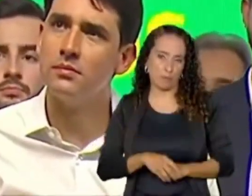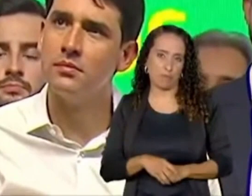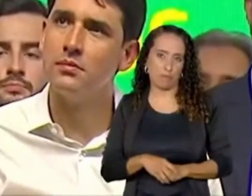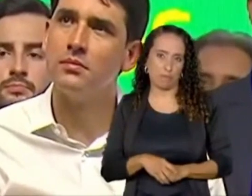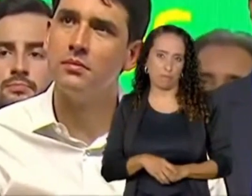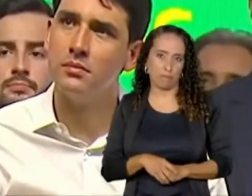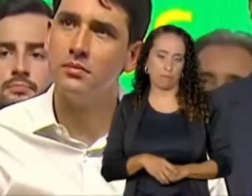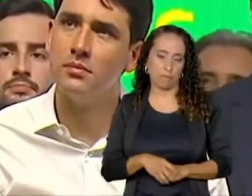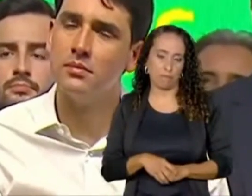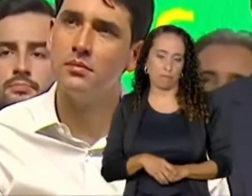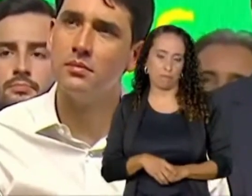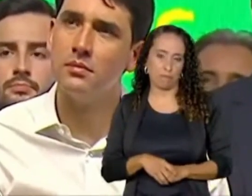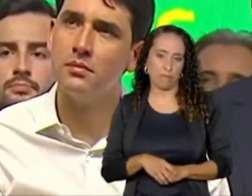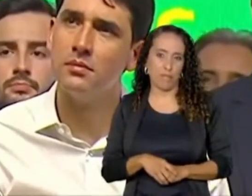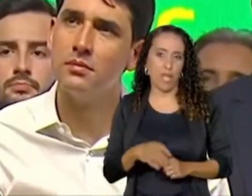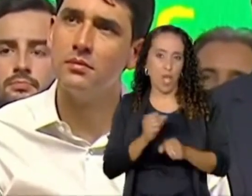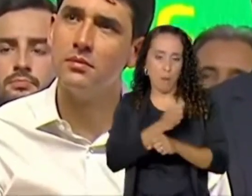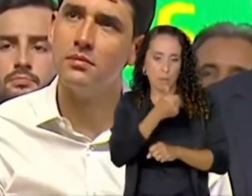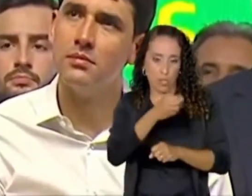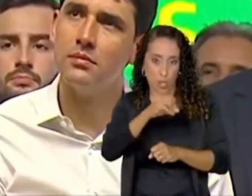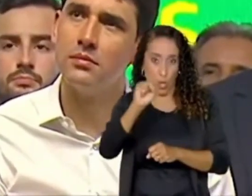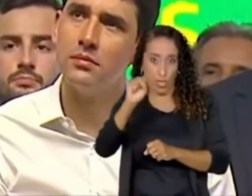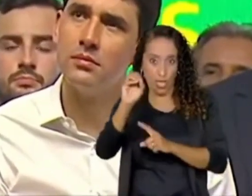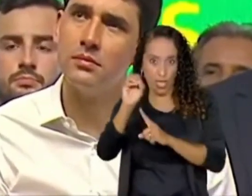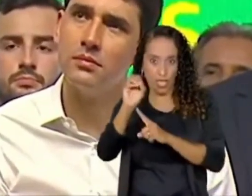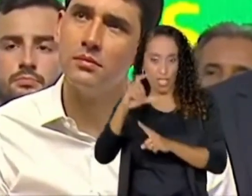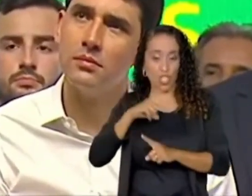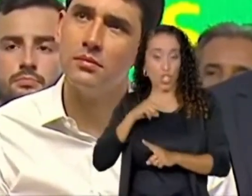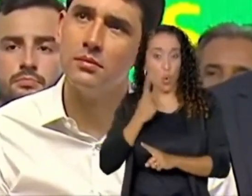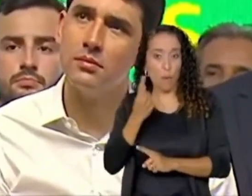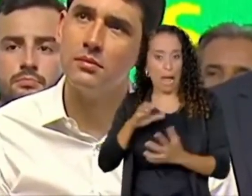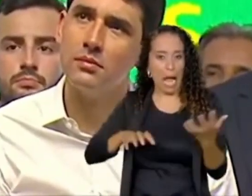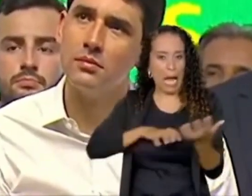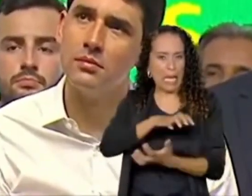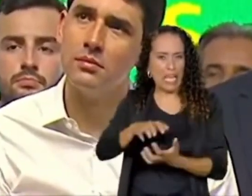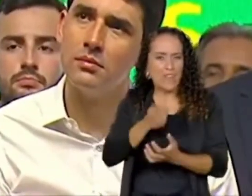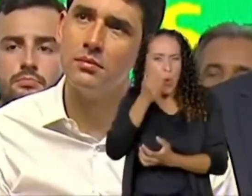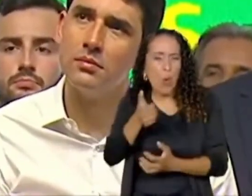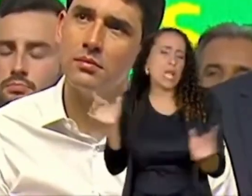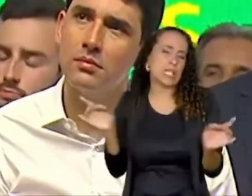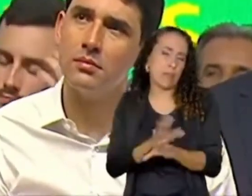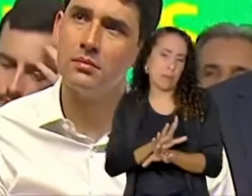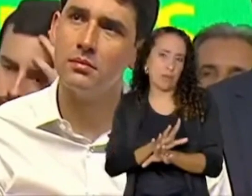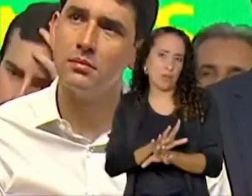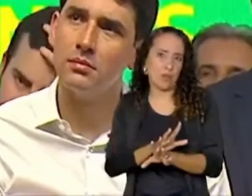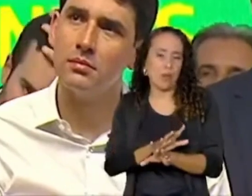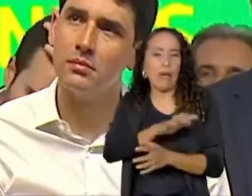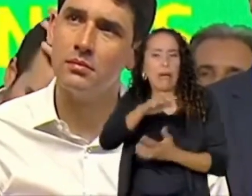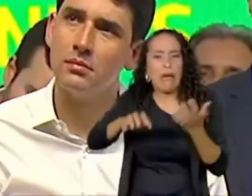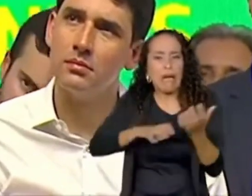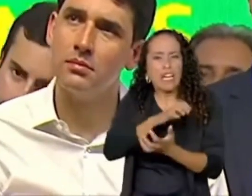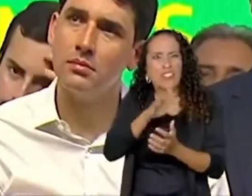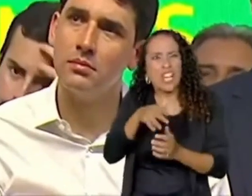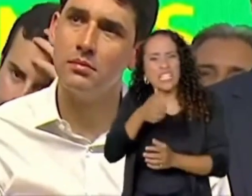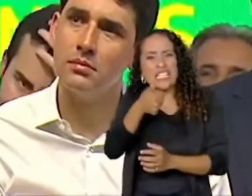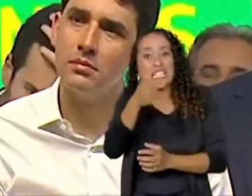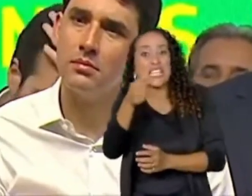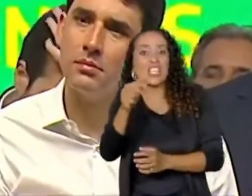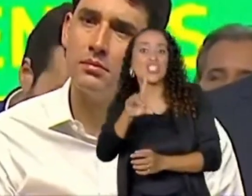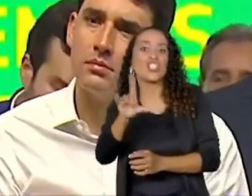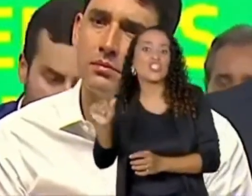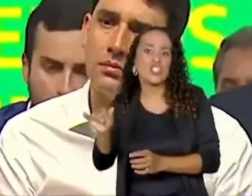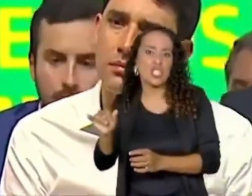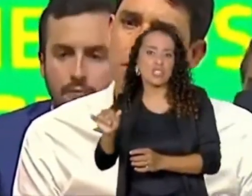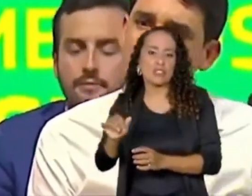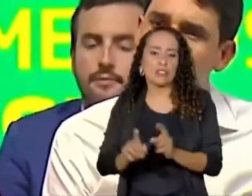Em 80, eu tinha uma greve que estava acabando. A greve já estava com 17 dias